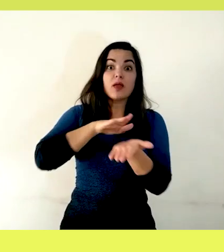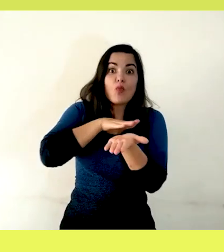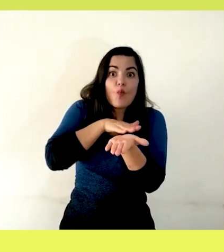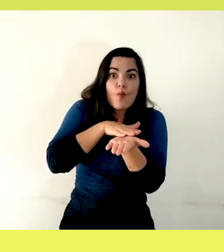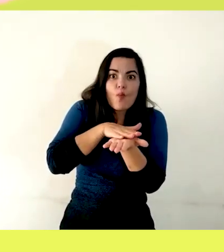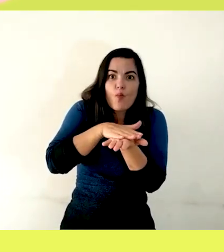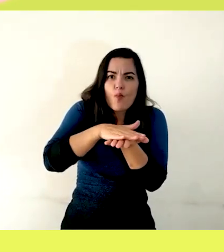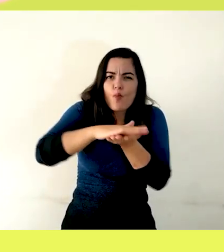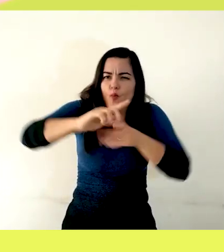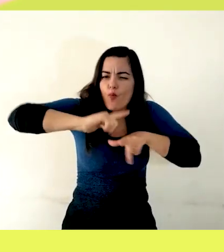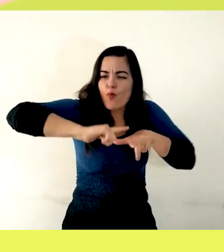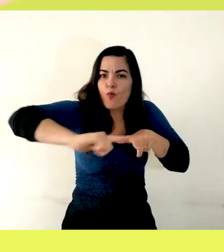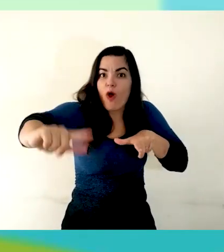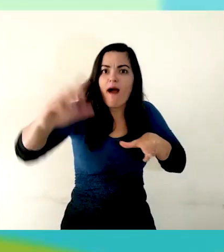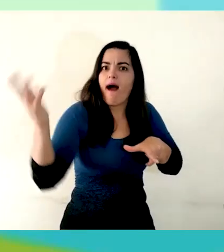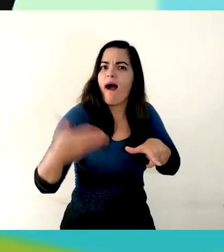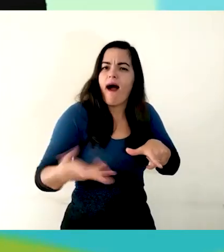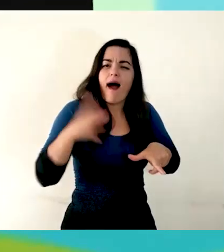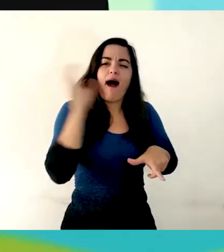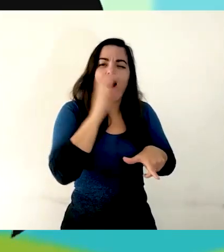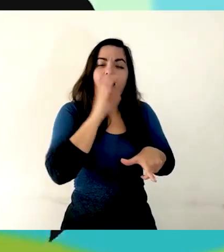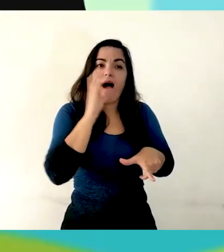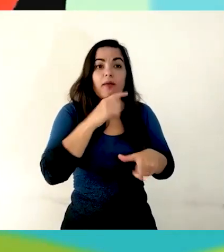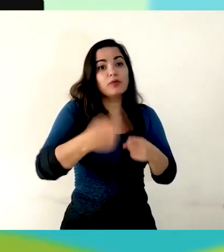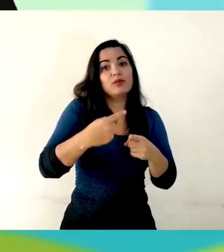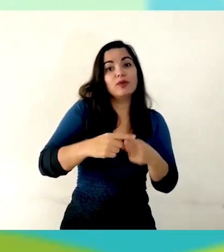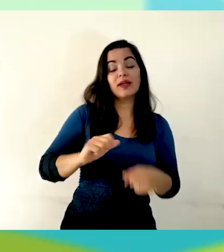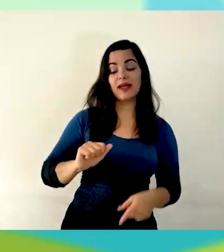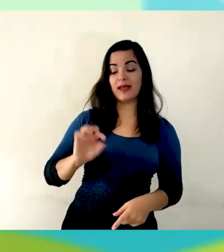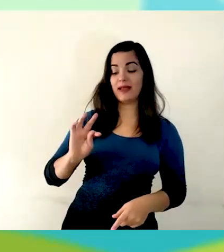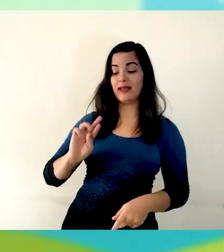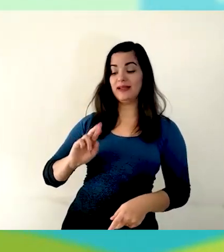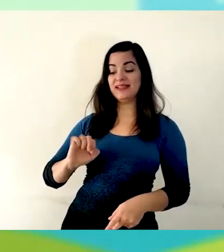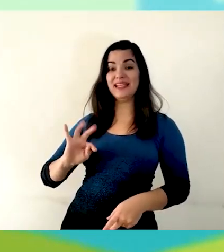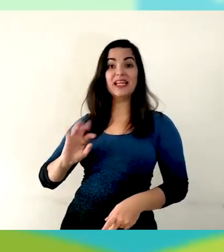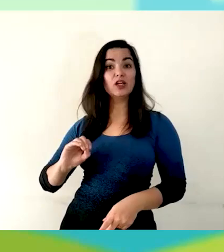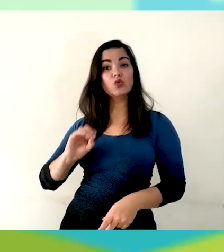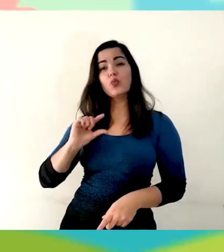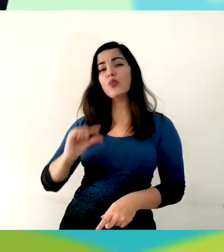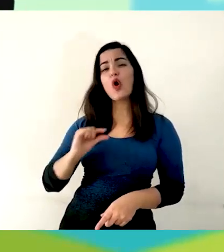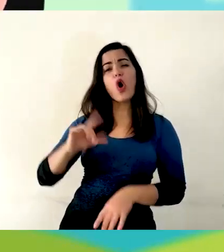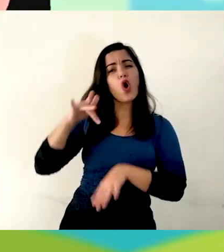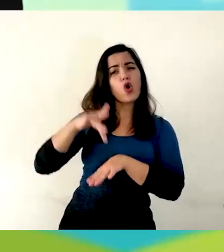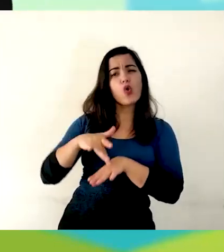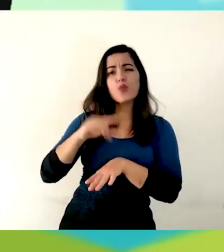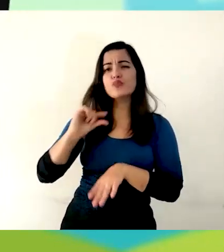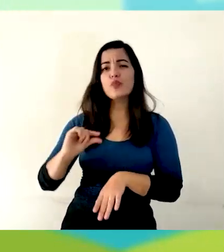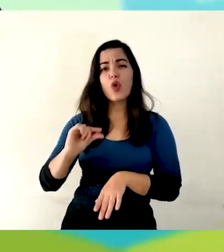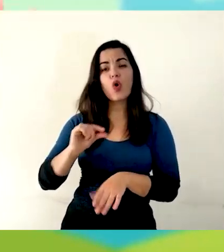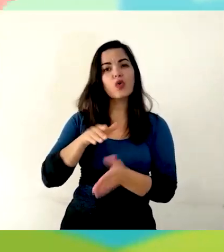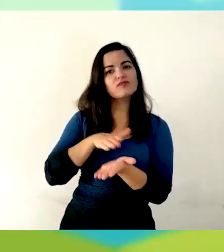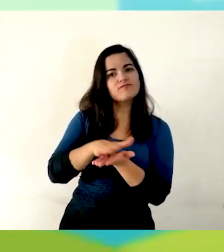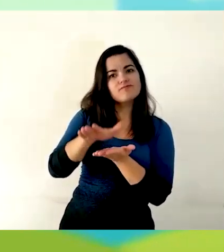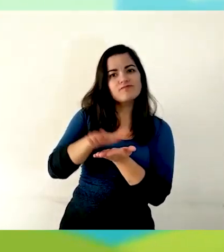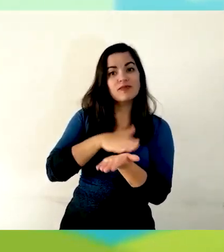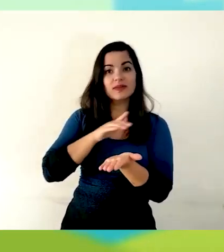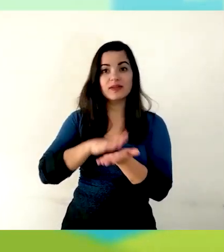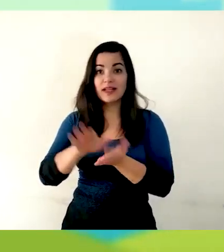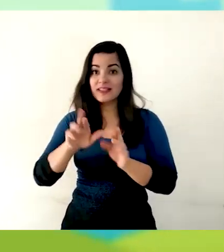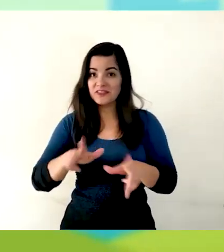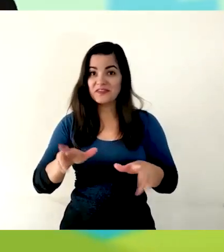lisa, você anda bem rápido. Porque tem menos atrito. O atrito acontece quando duas coisas se